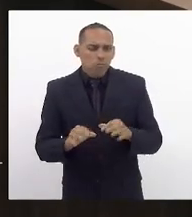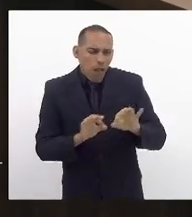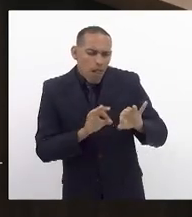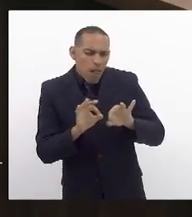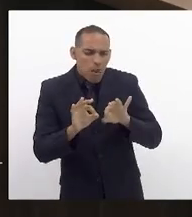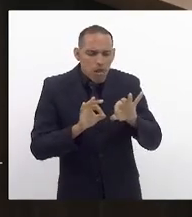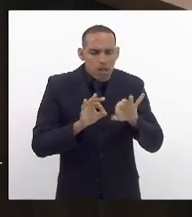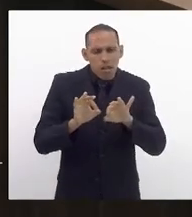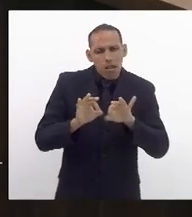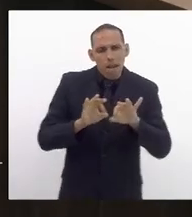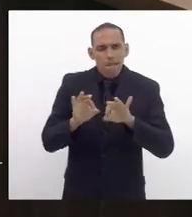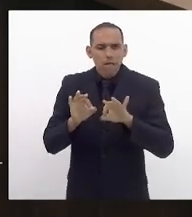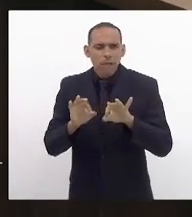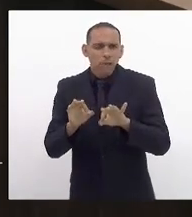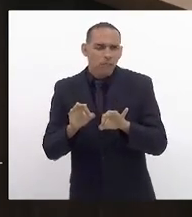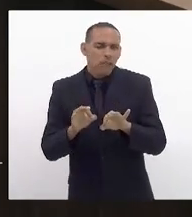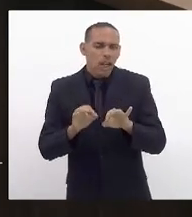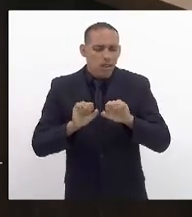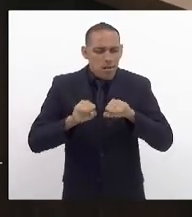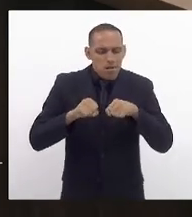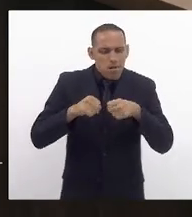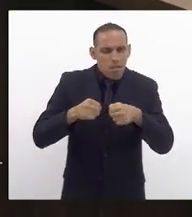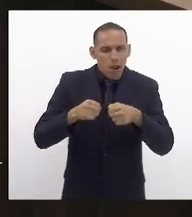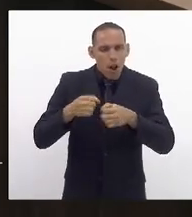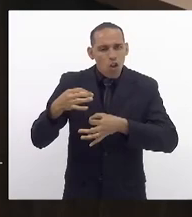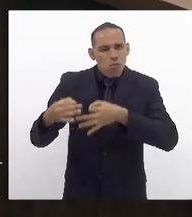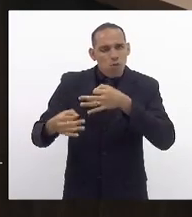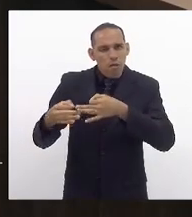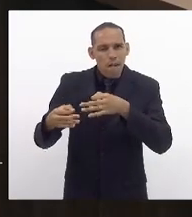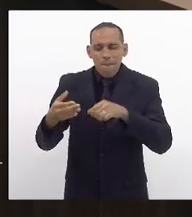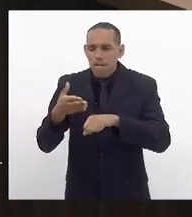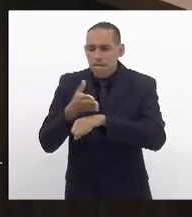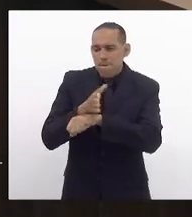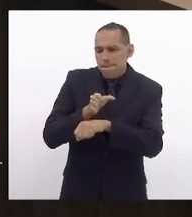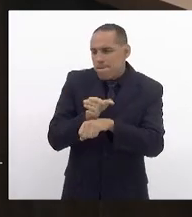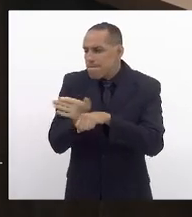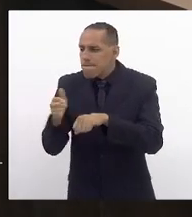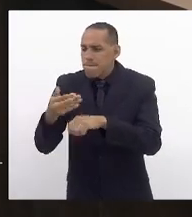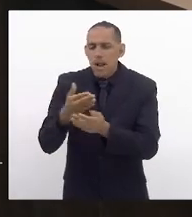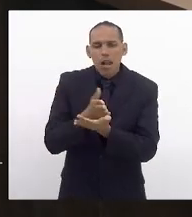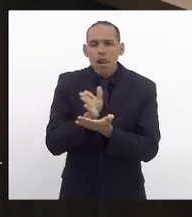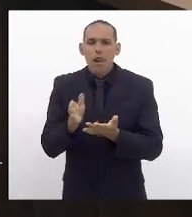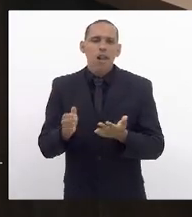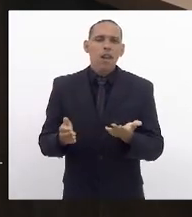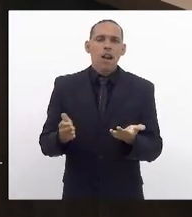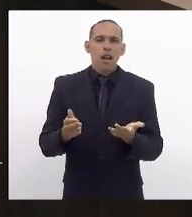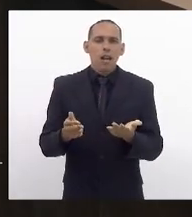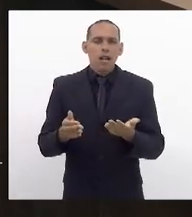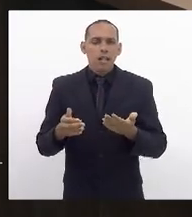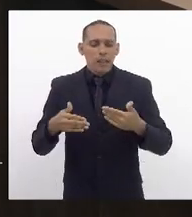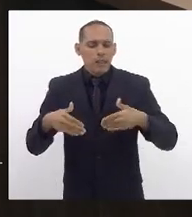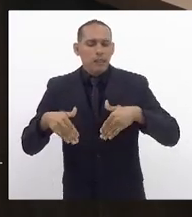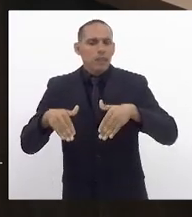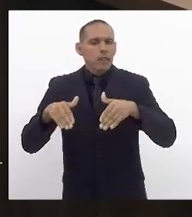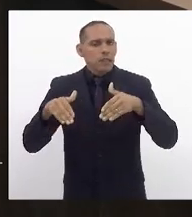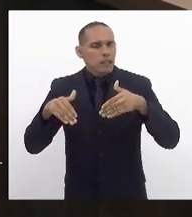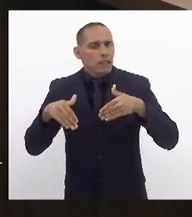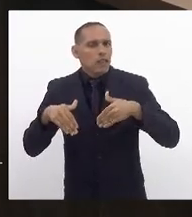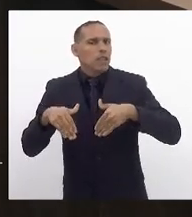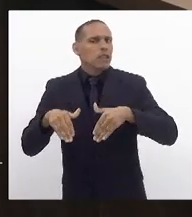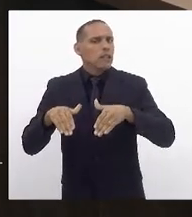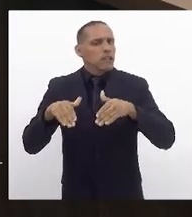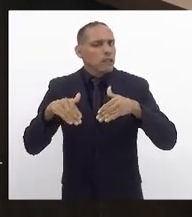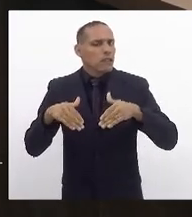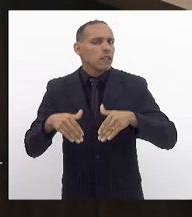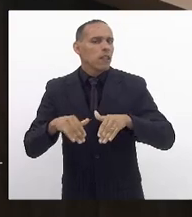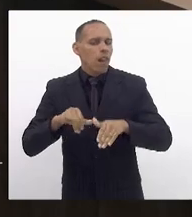né, da justiça, do Código Civil Brasileiro, vai empurrando com a barriga,